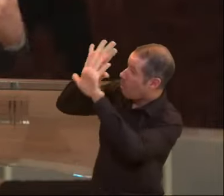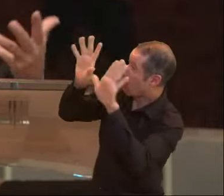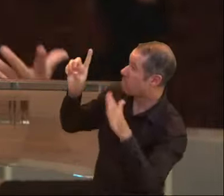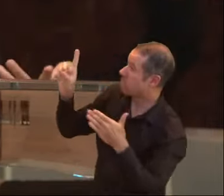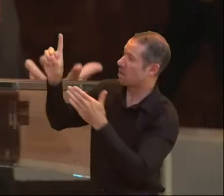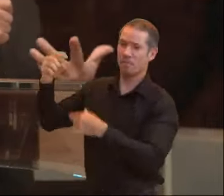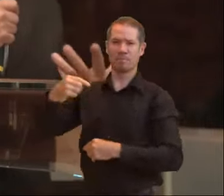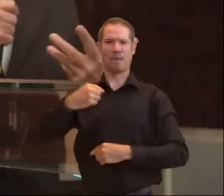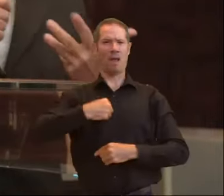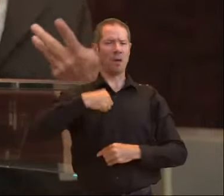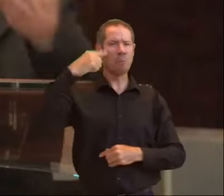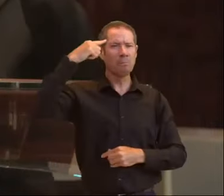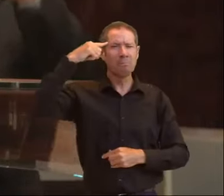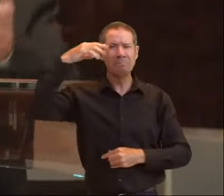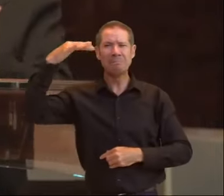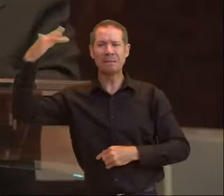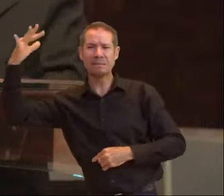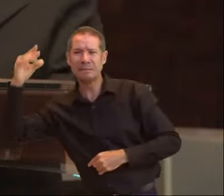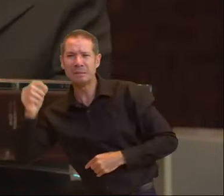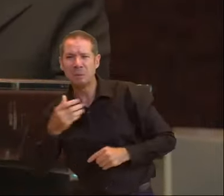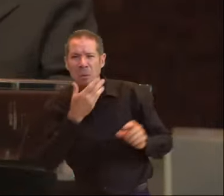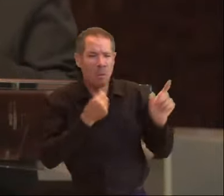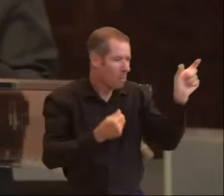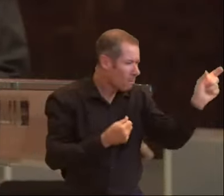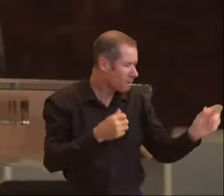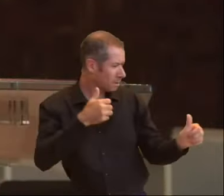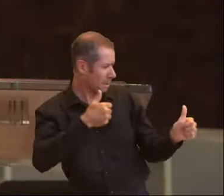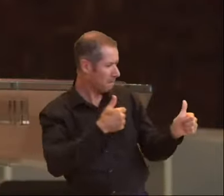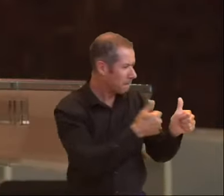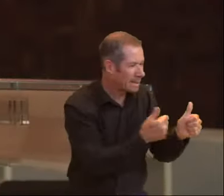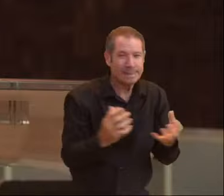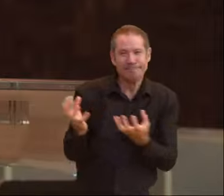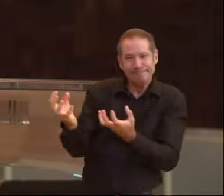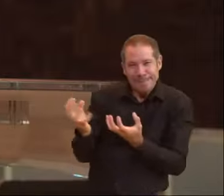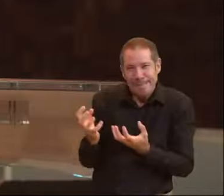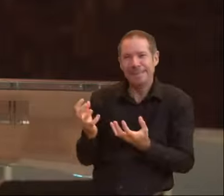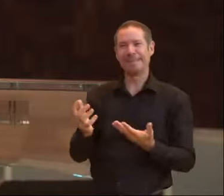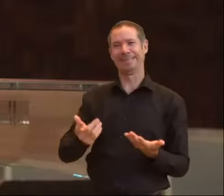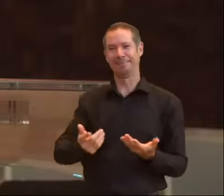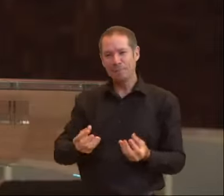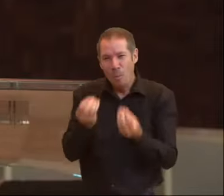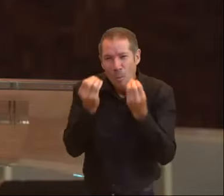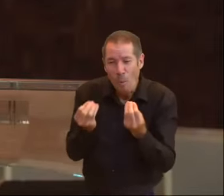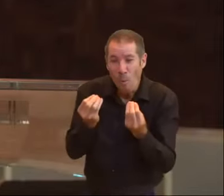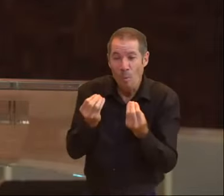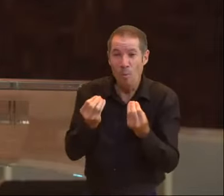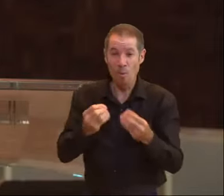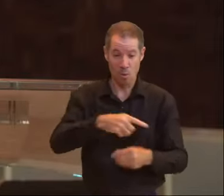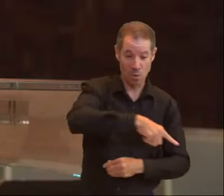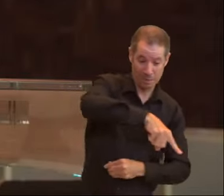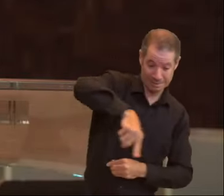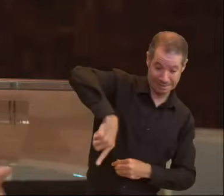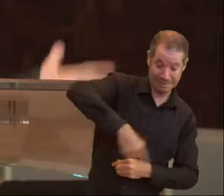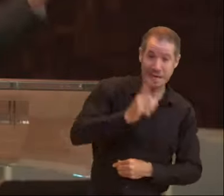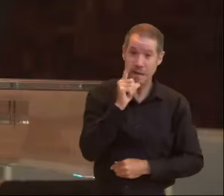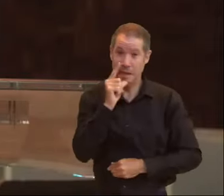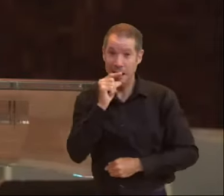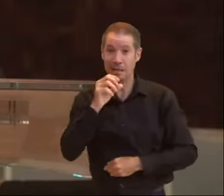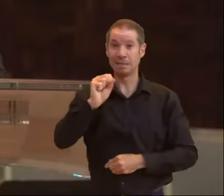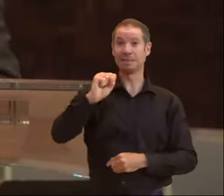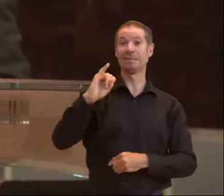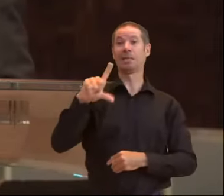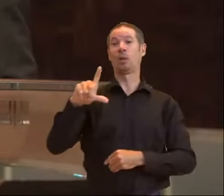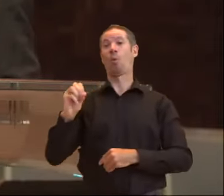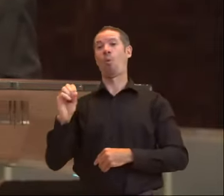fico imaginando, eu queria estar perto lá para ver aquele cego, como ele saiu ali do tanque de Siloé. Meu